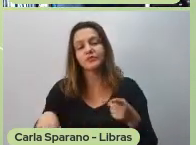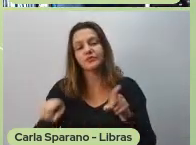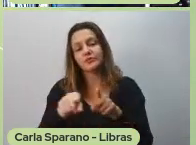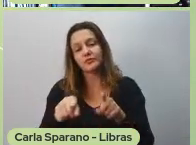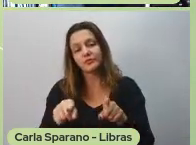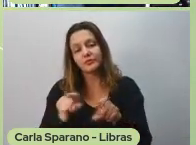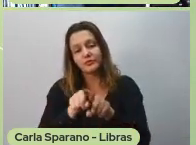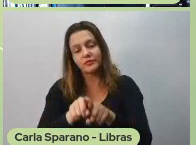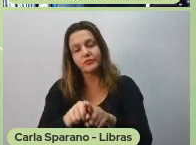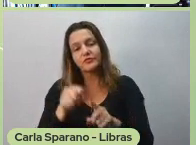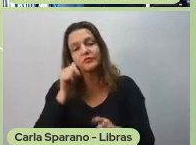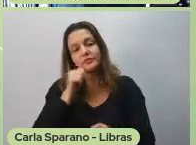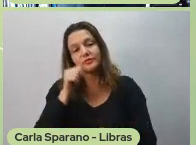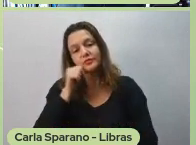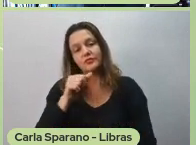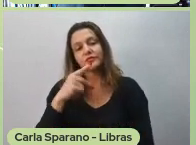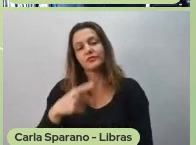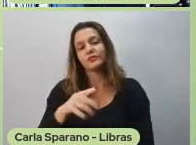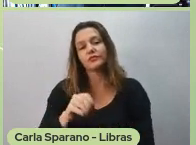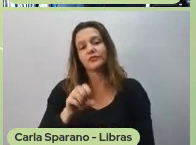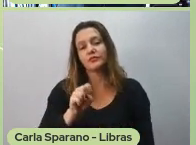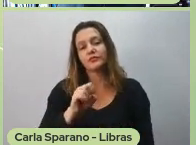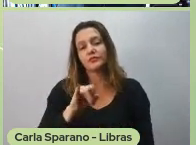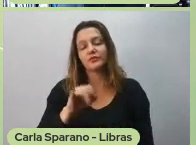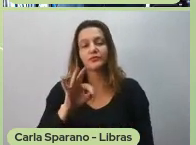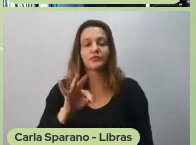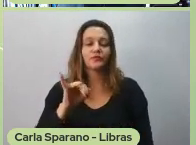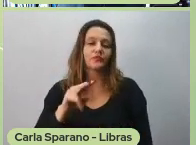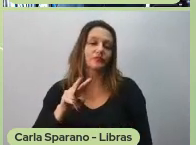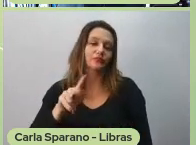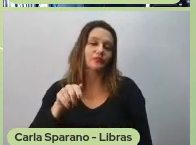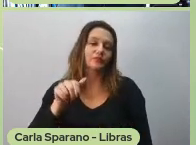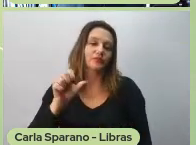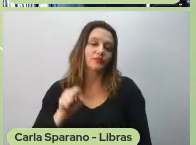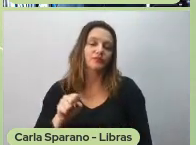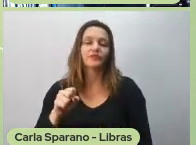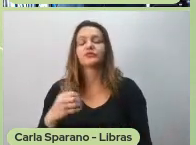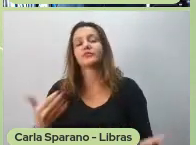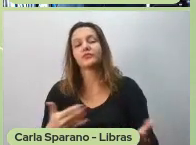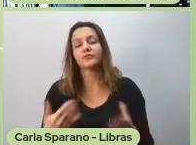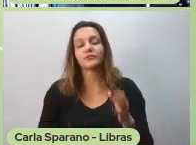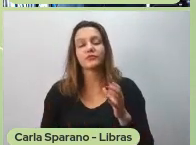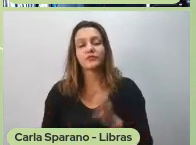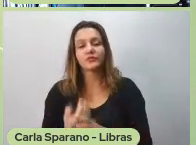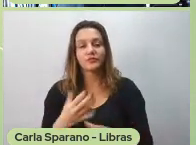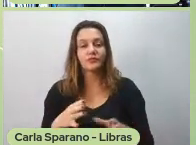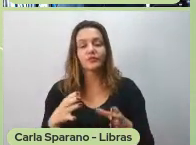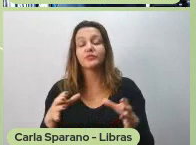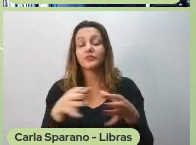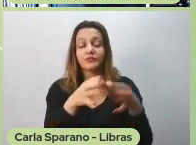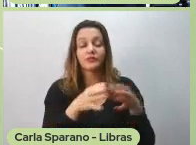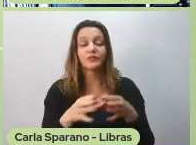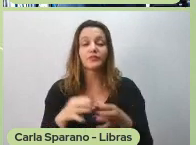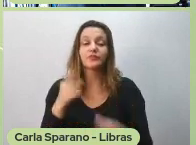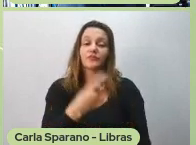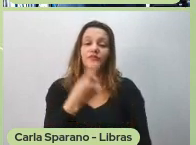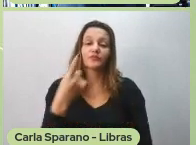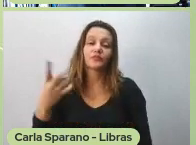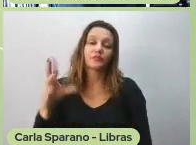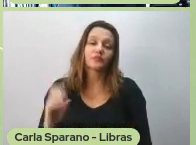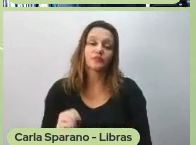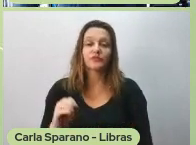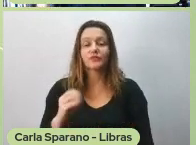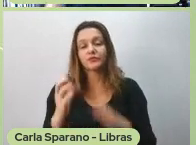só a TIM, mas a gente hoje já somos mais de 110 empresas que trabalham em prol da empregabilidade e da capacitação das